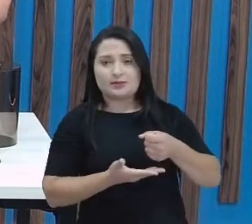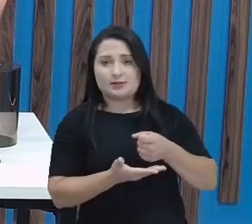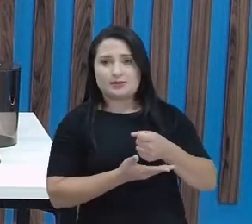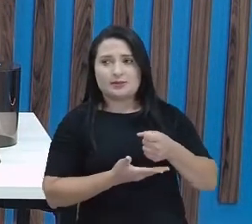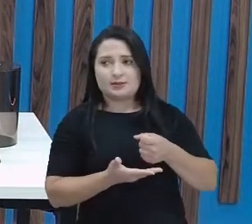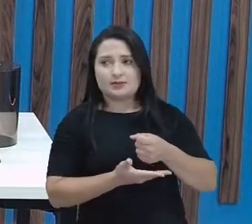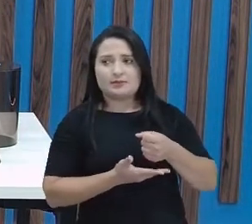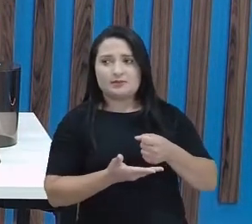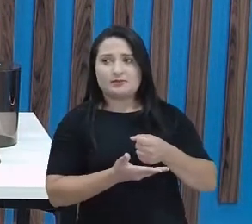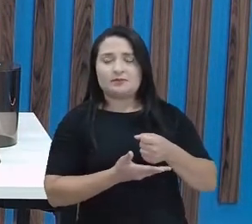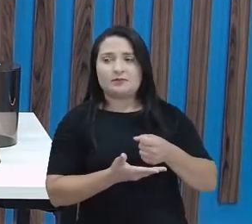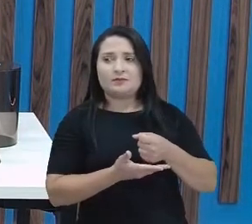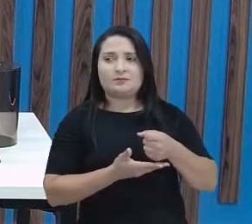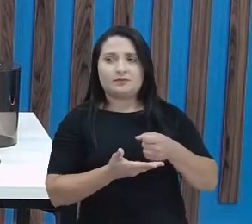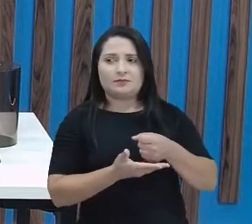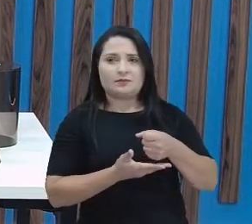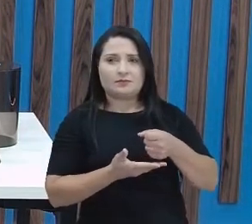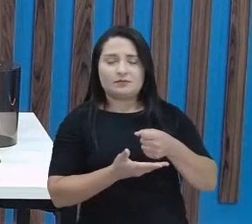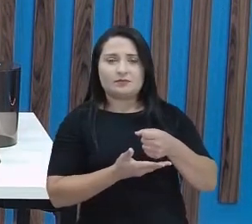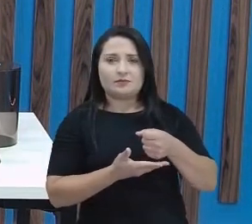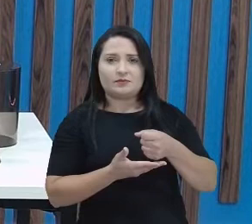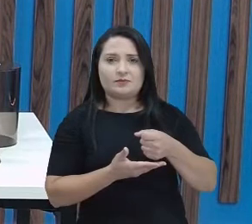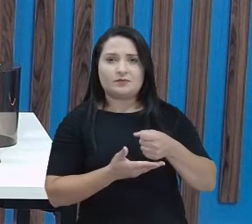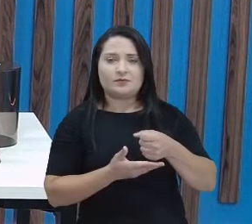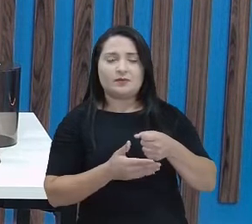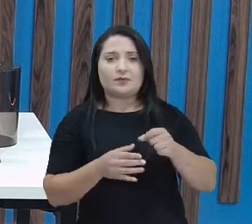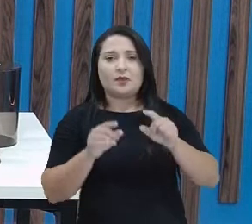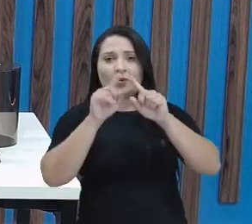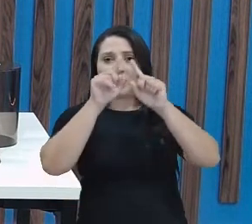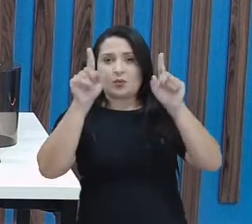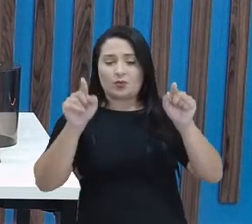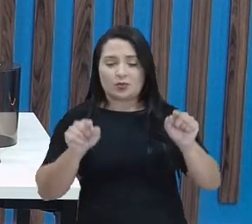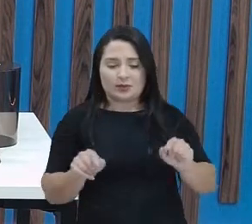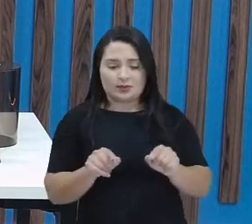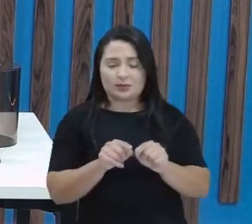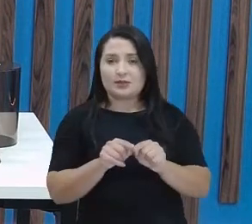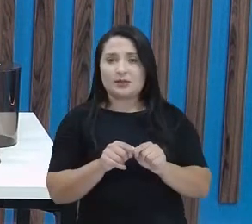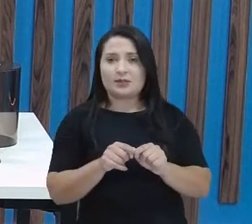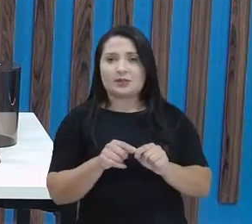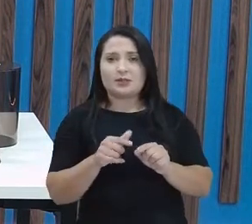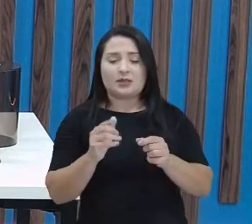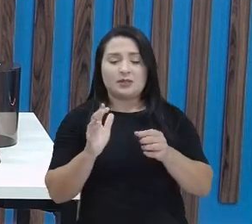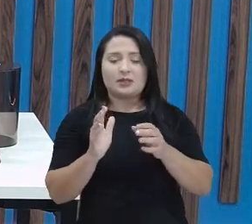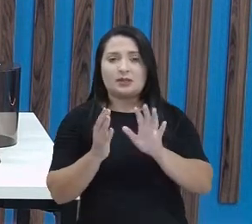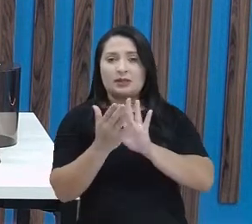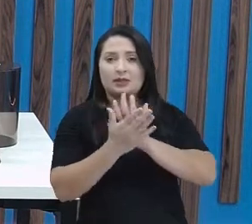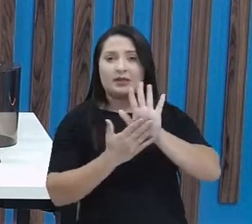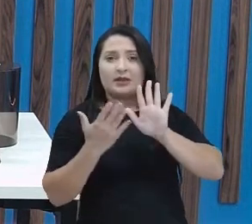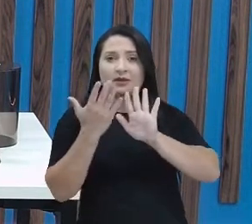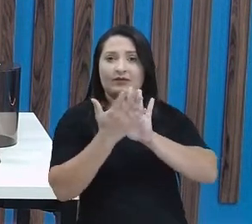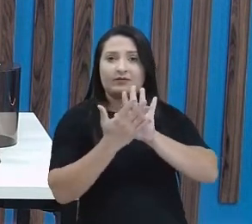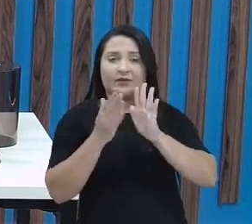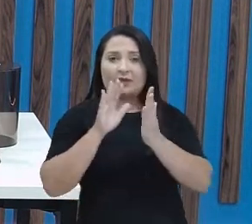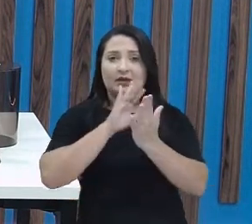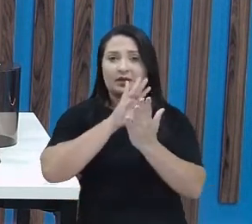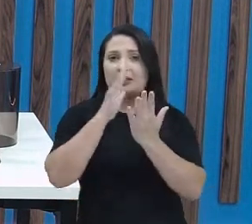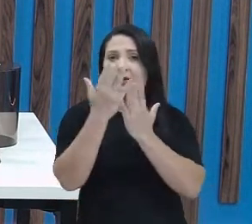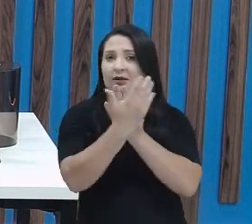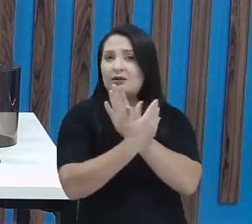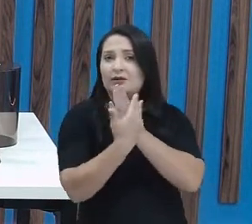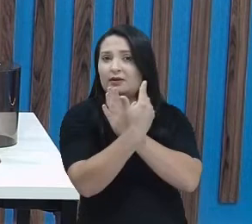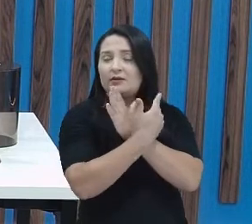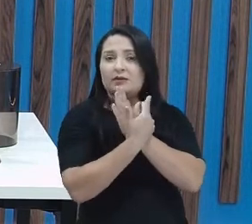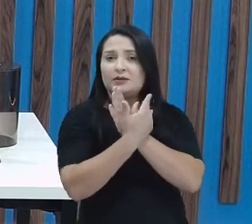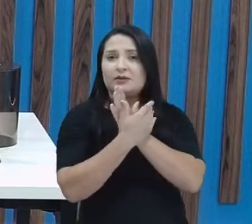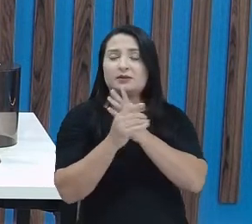correr. Vai ter aqui 2 bases quadradas e todas as outras faces, as 4 faces, de